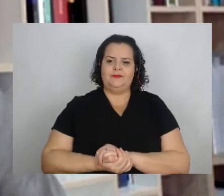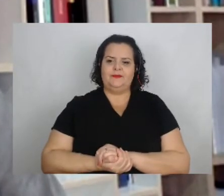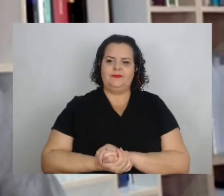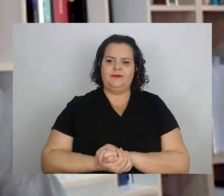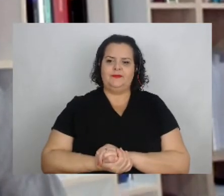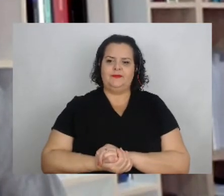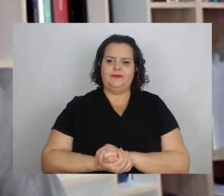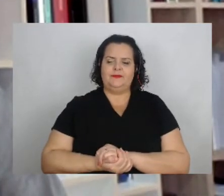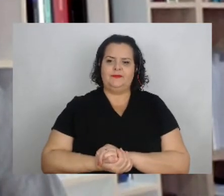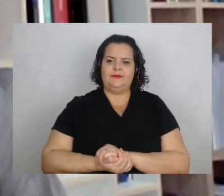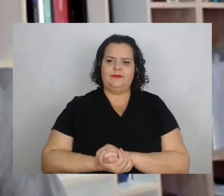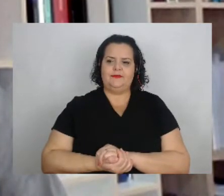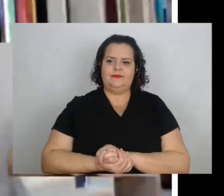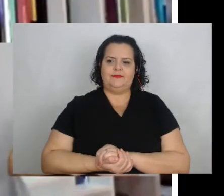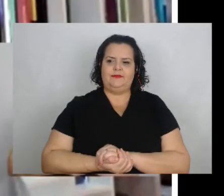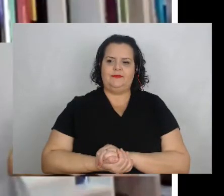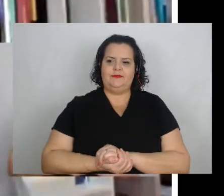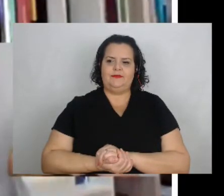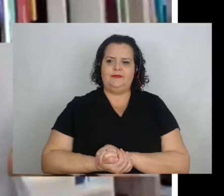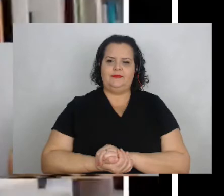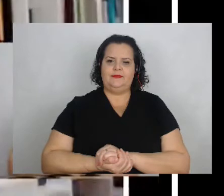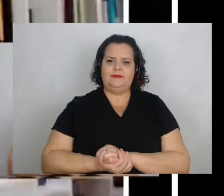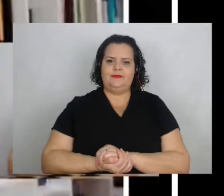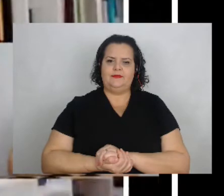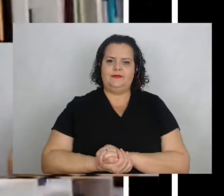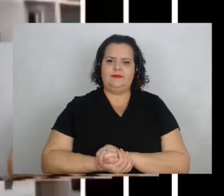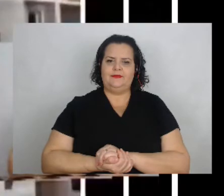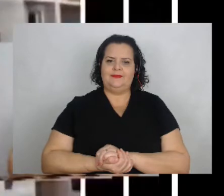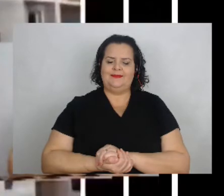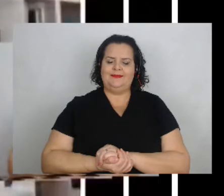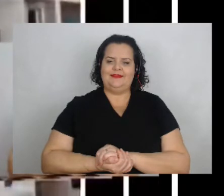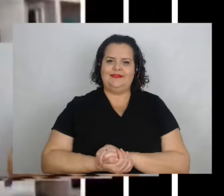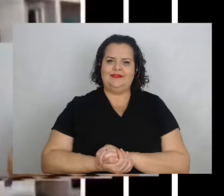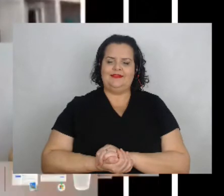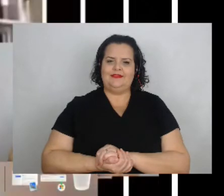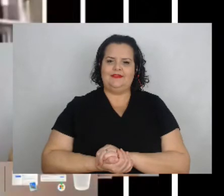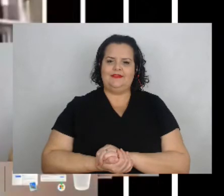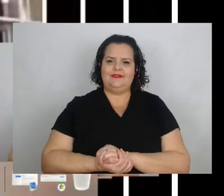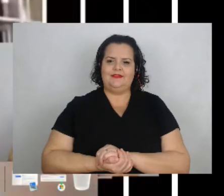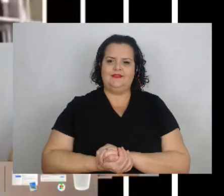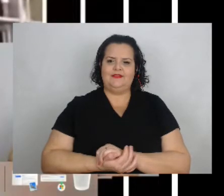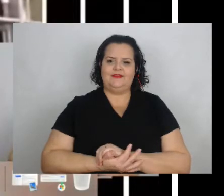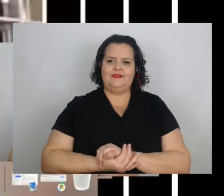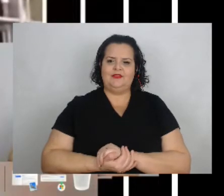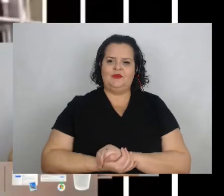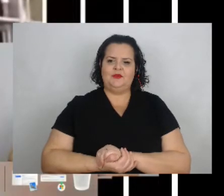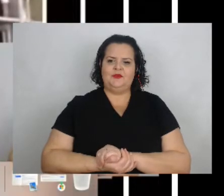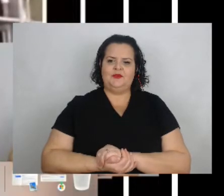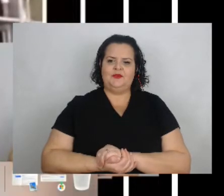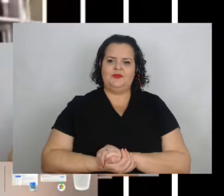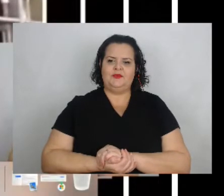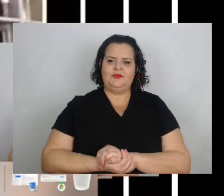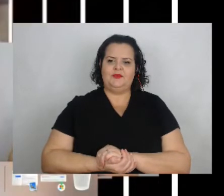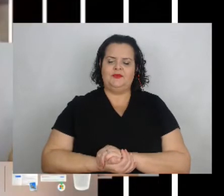tentando que a gente consiga.